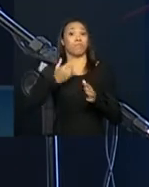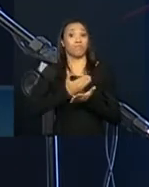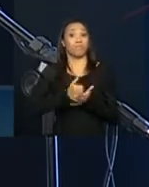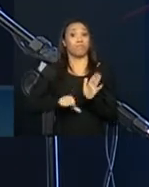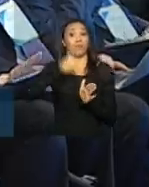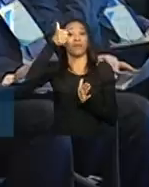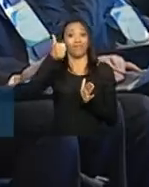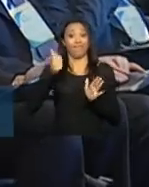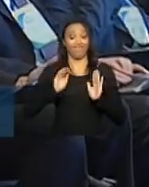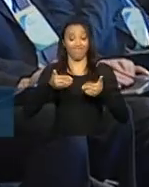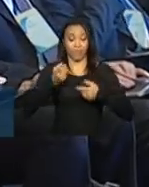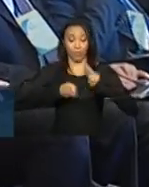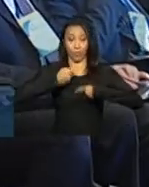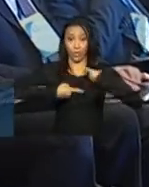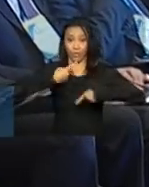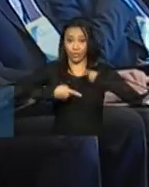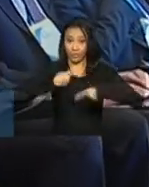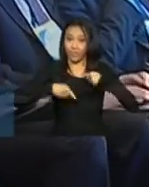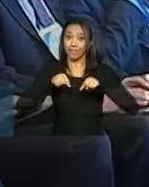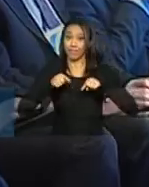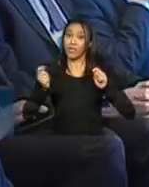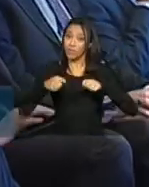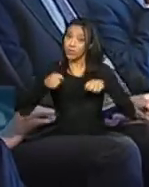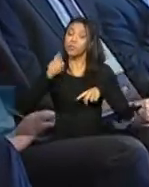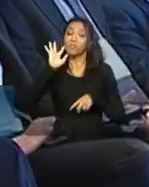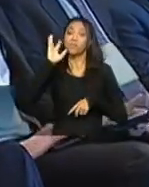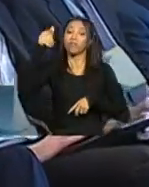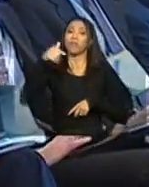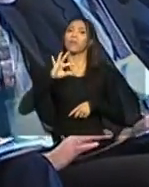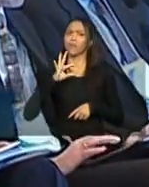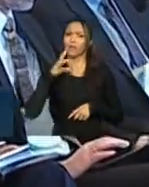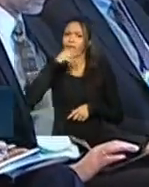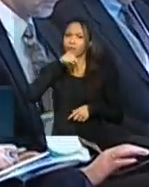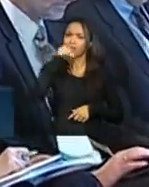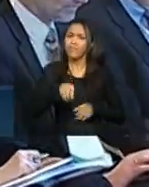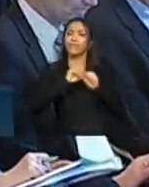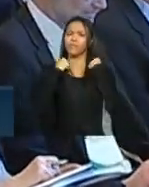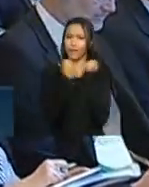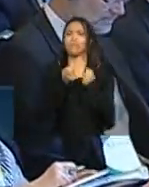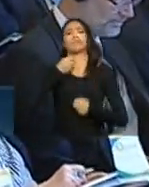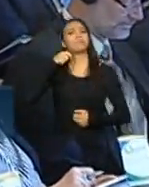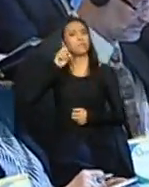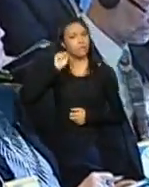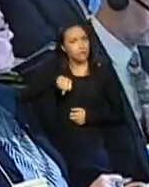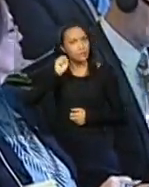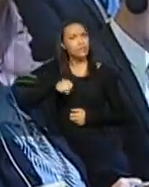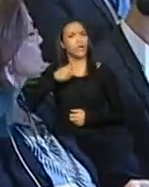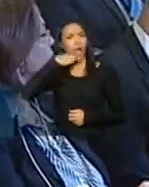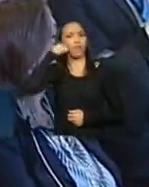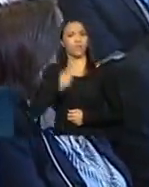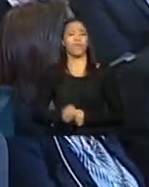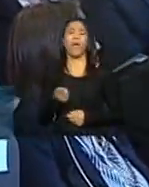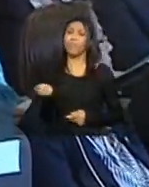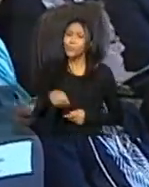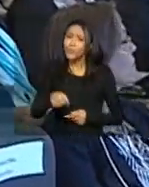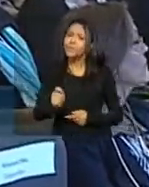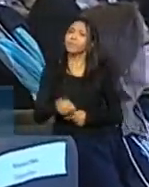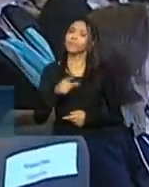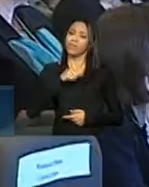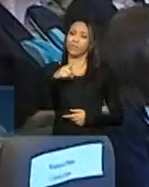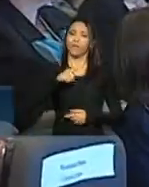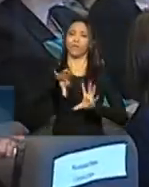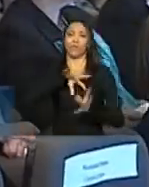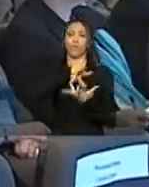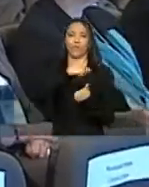ajude a construir esse grande sonho. E eu acho que, nesse seminário, nós temos, sim, que afirmar que é possível construir um mundo sem